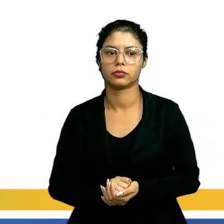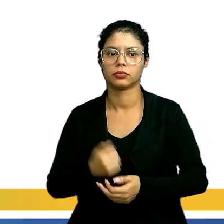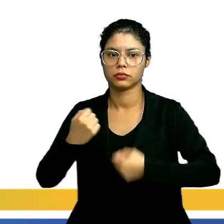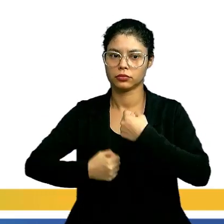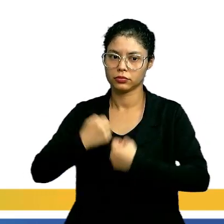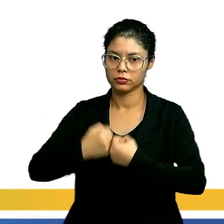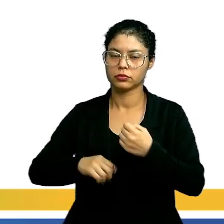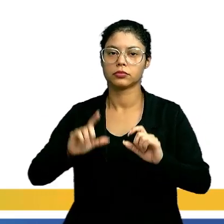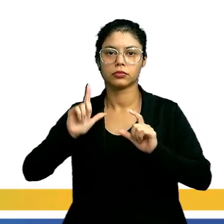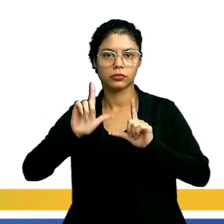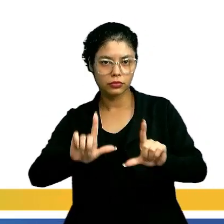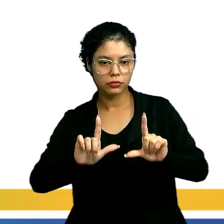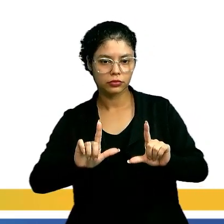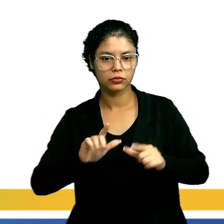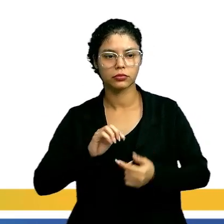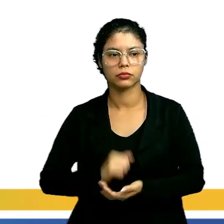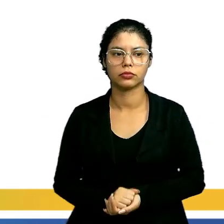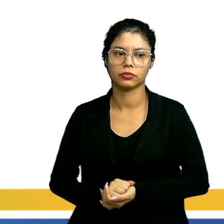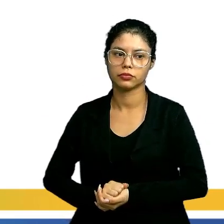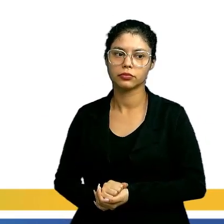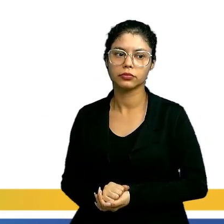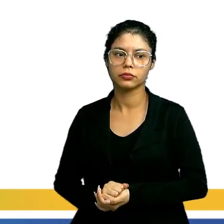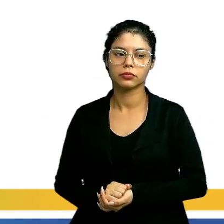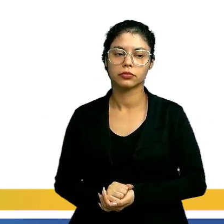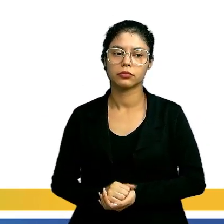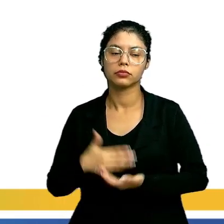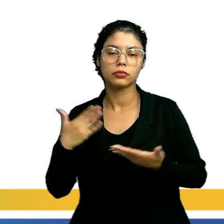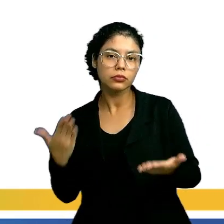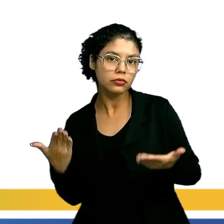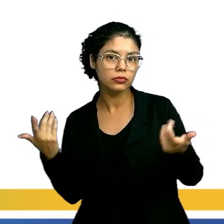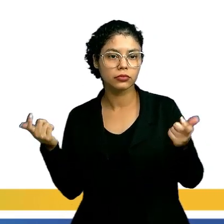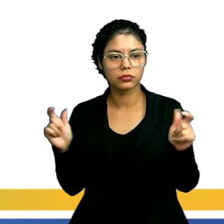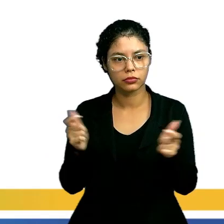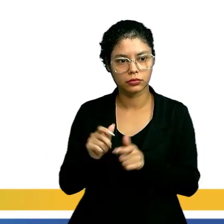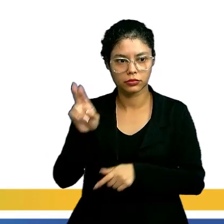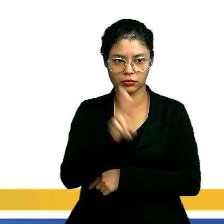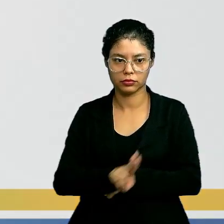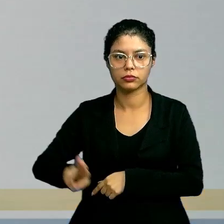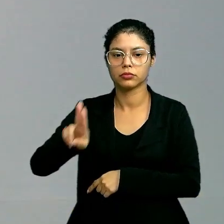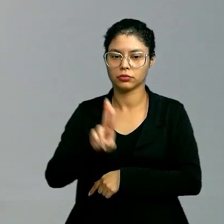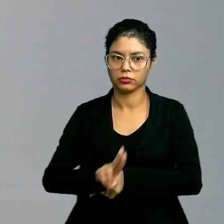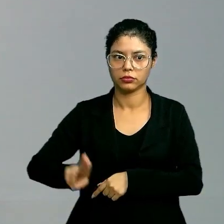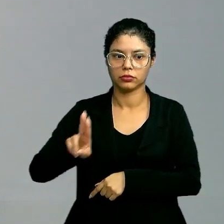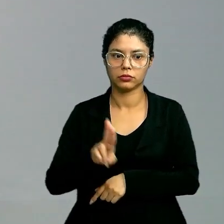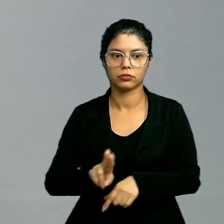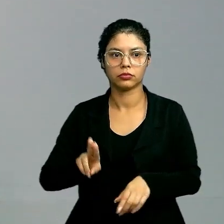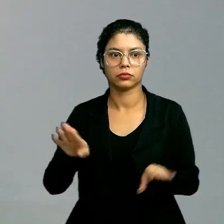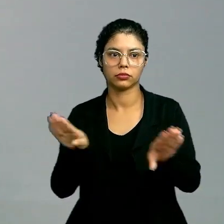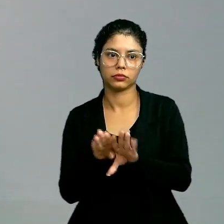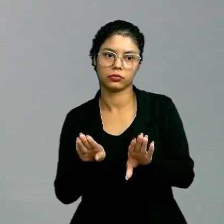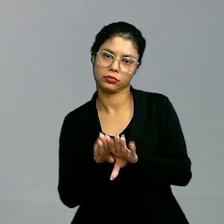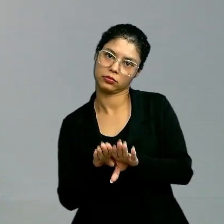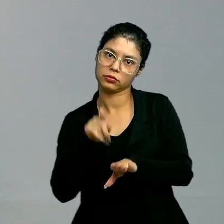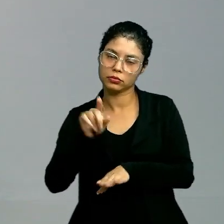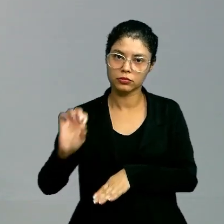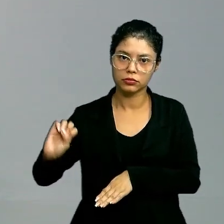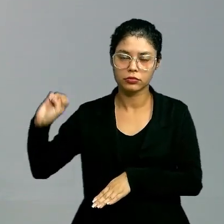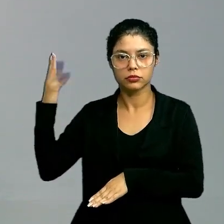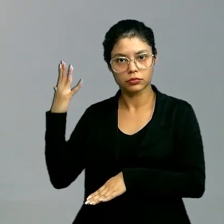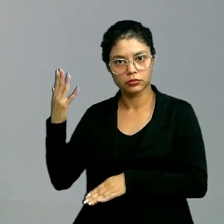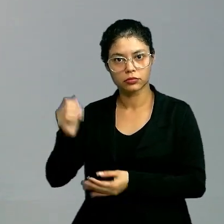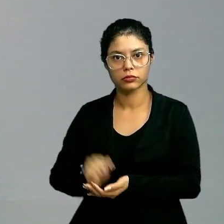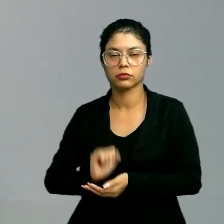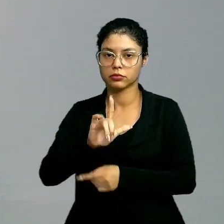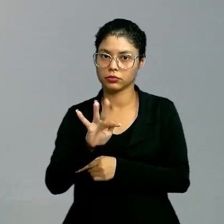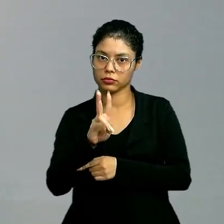do atrito dinâmico entre as placas? Bem, se vai ser utilizado neste caso